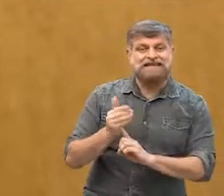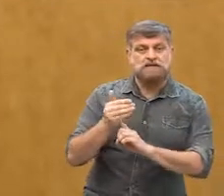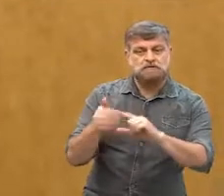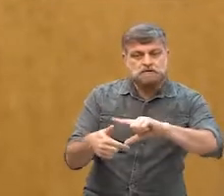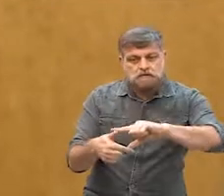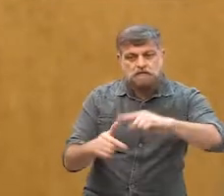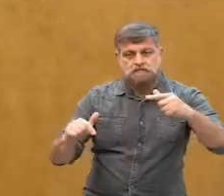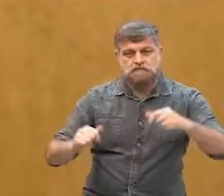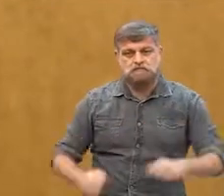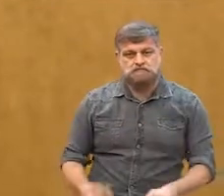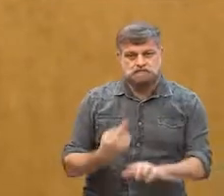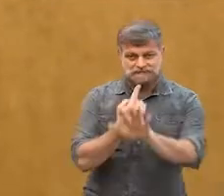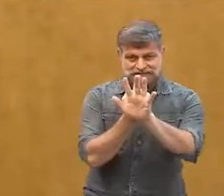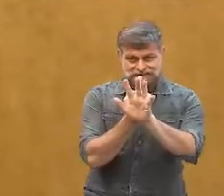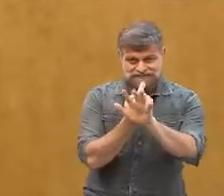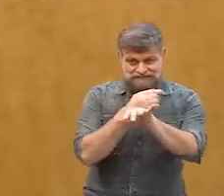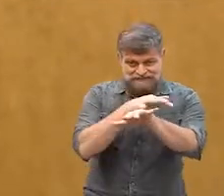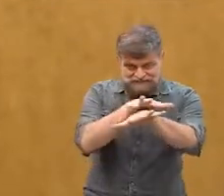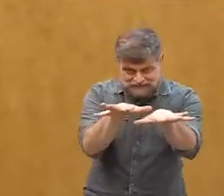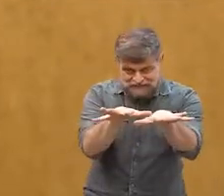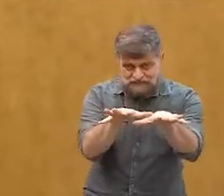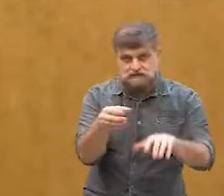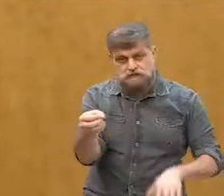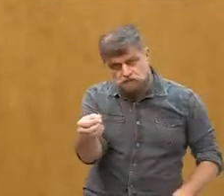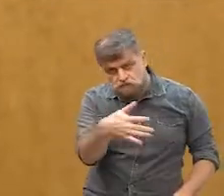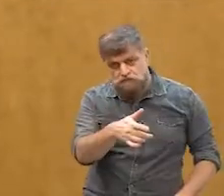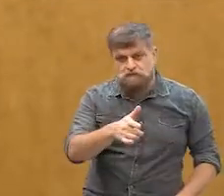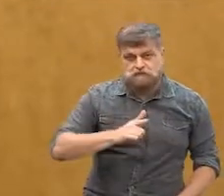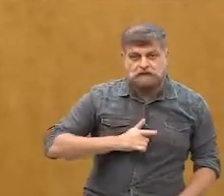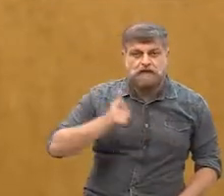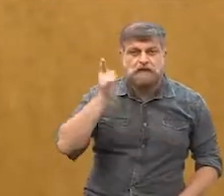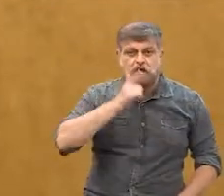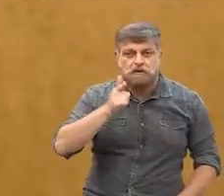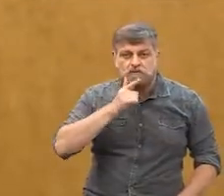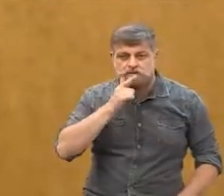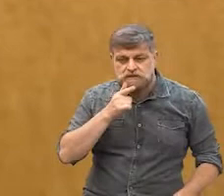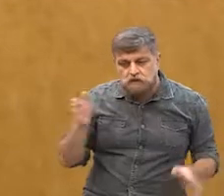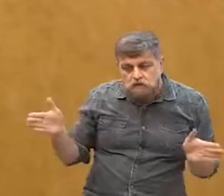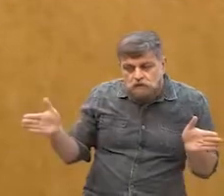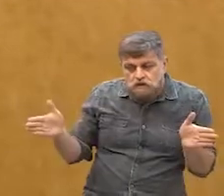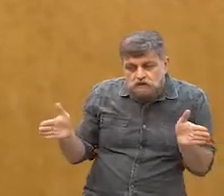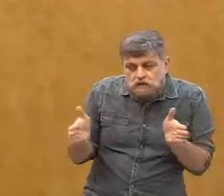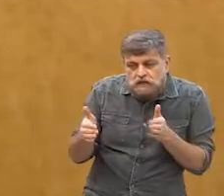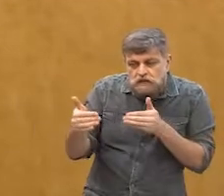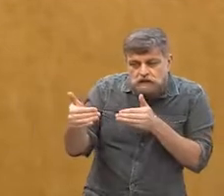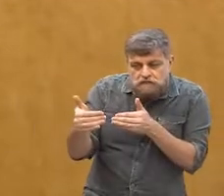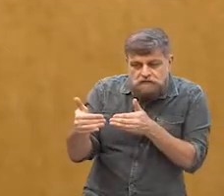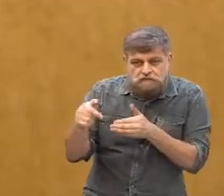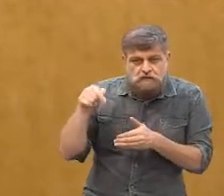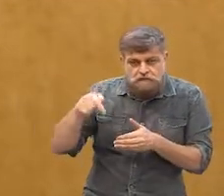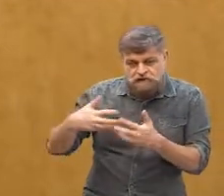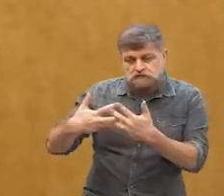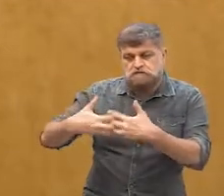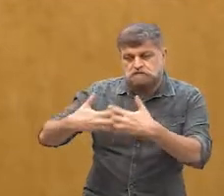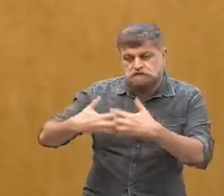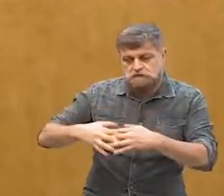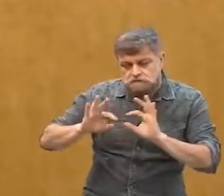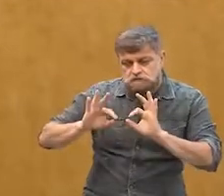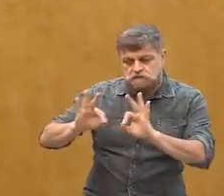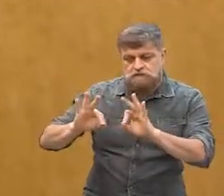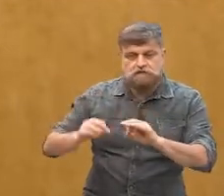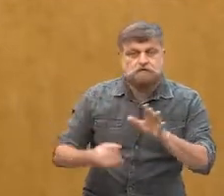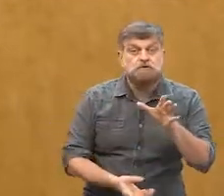novos designs. Isso permitiu reduzir a massa de embalagem, mantendo o desempenho.